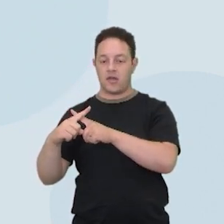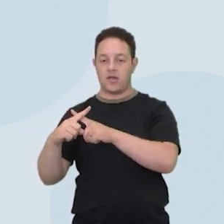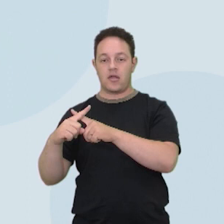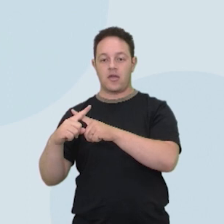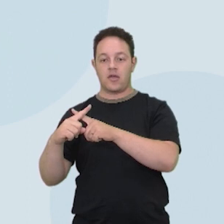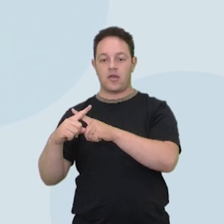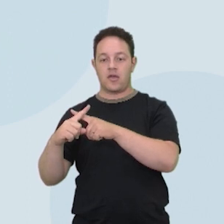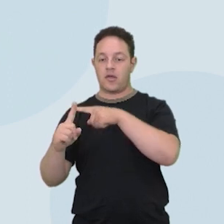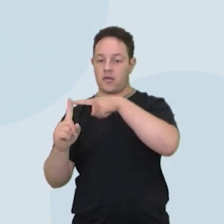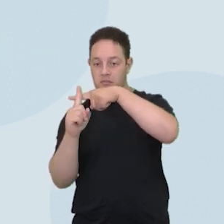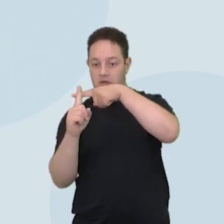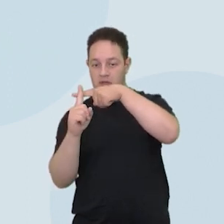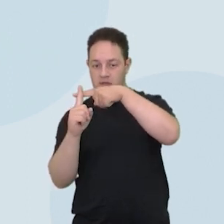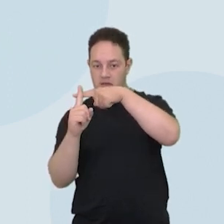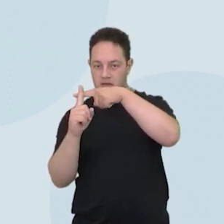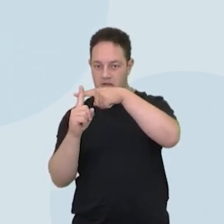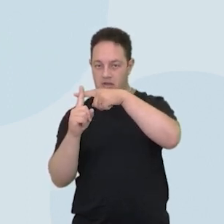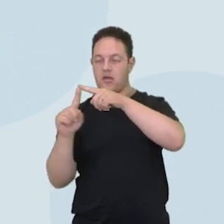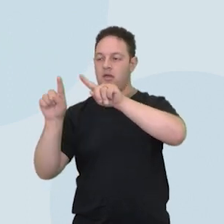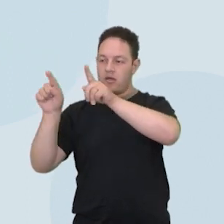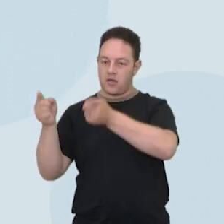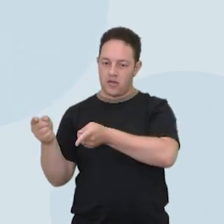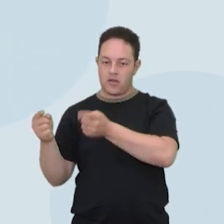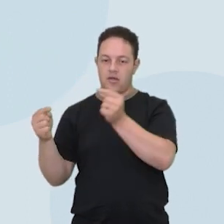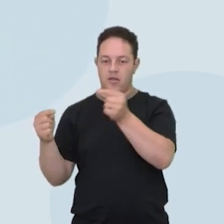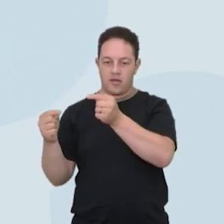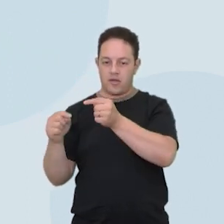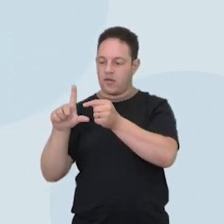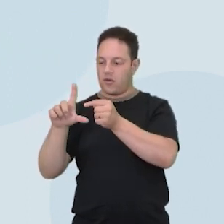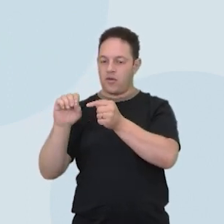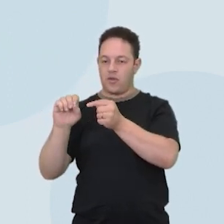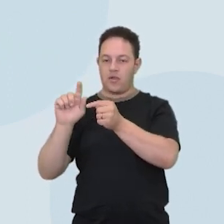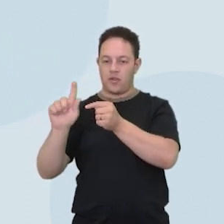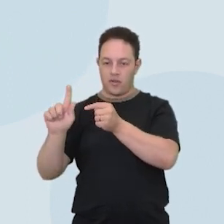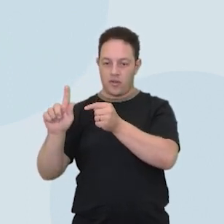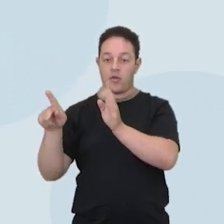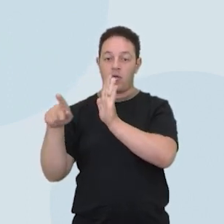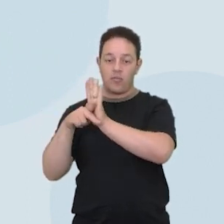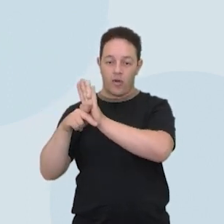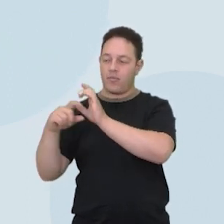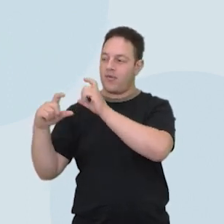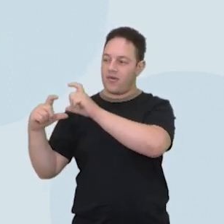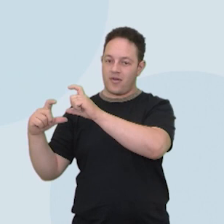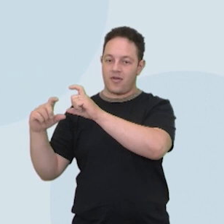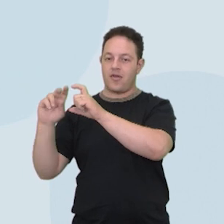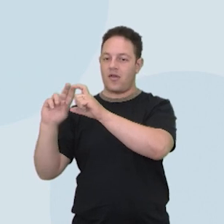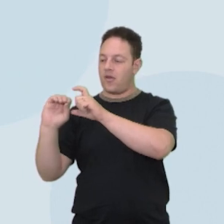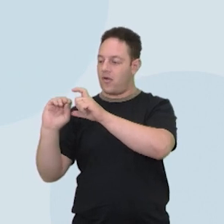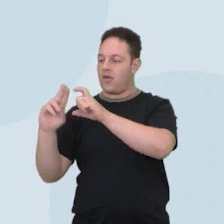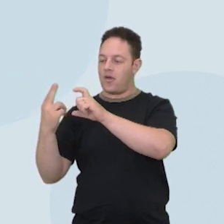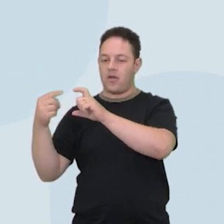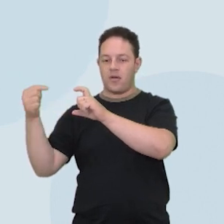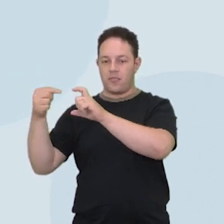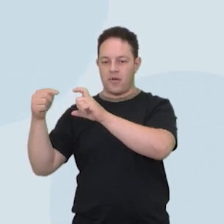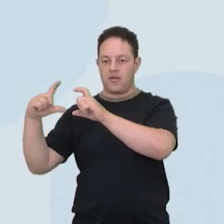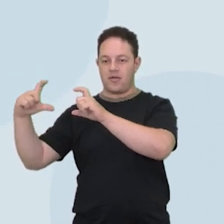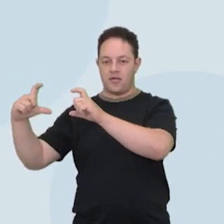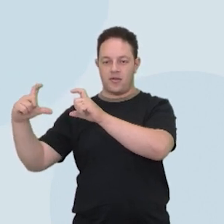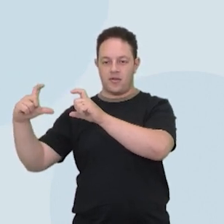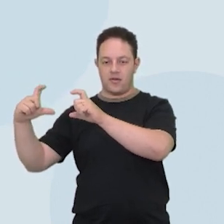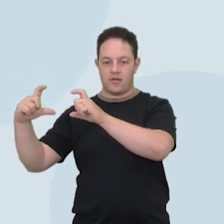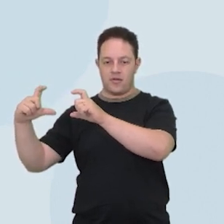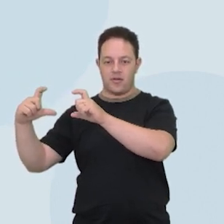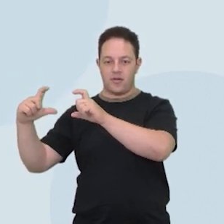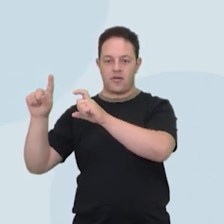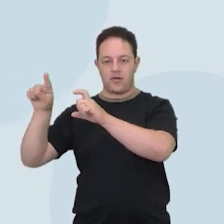Mais menos log da concentração de OH-.